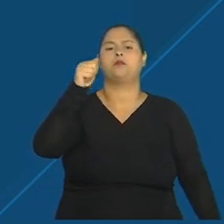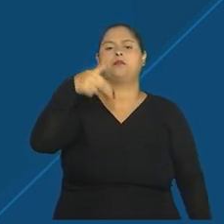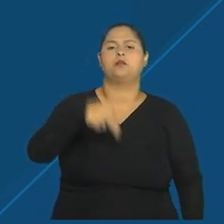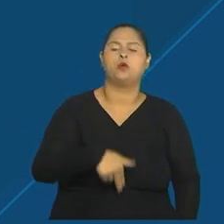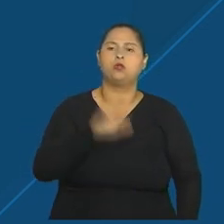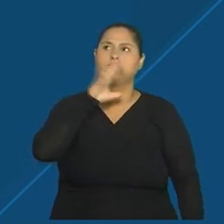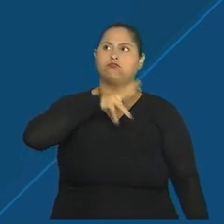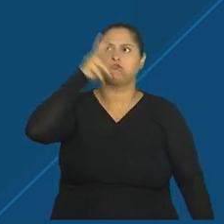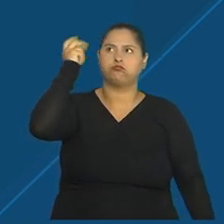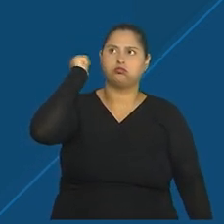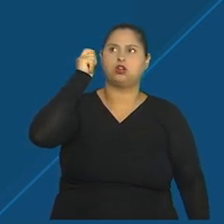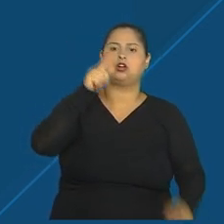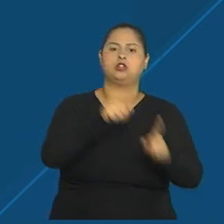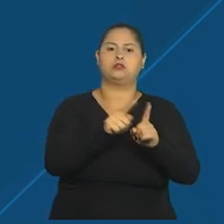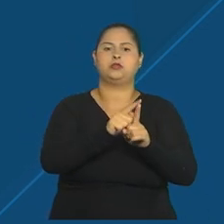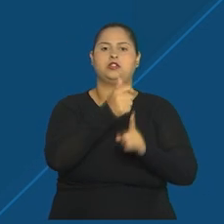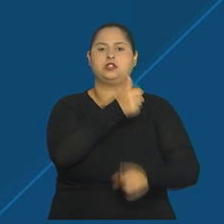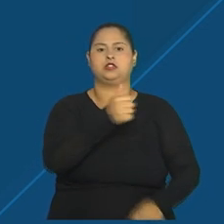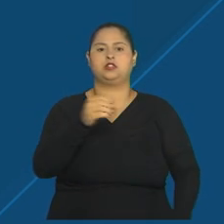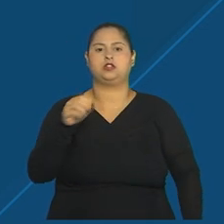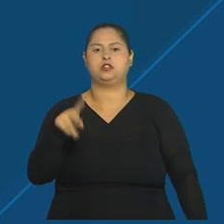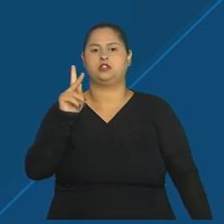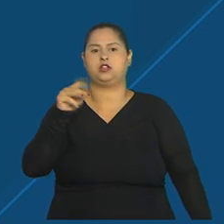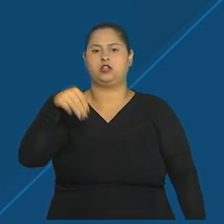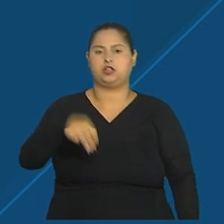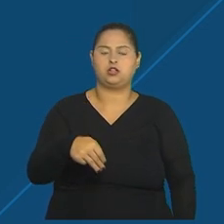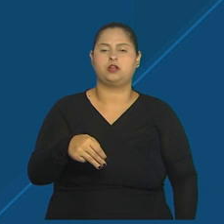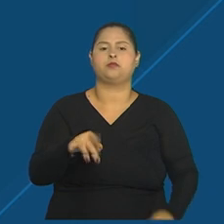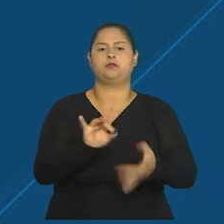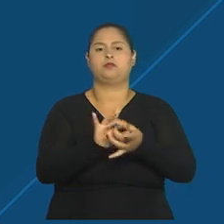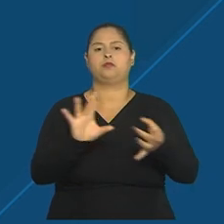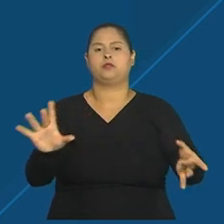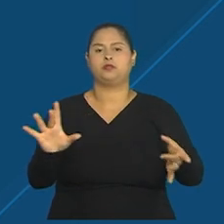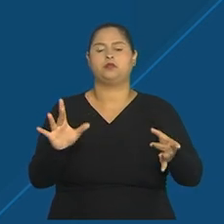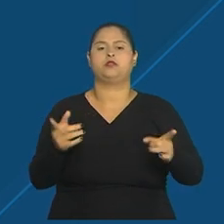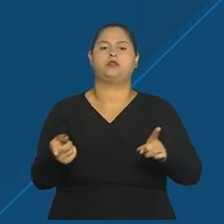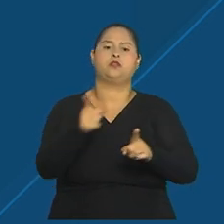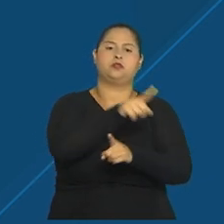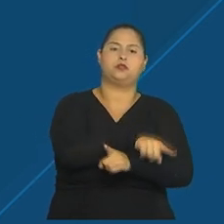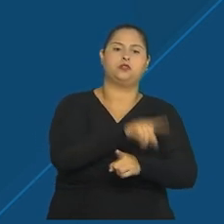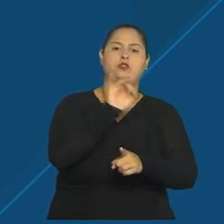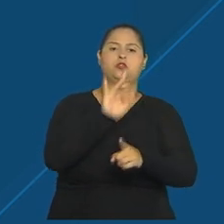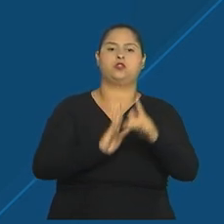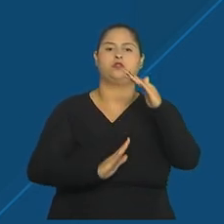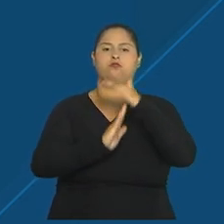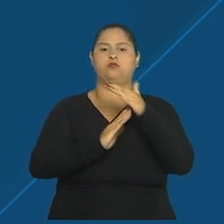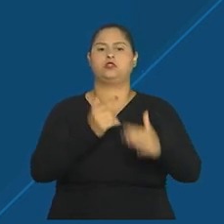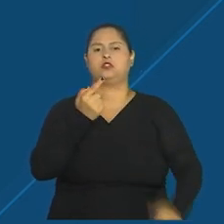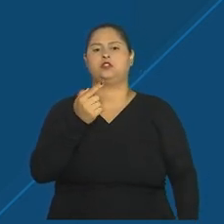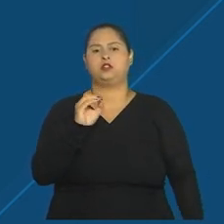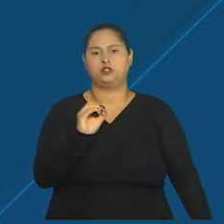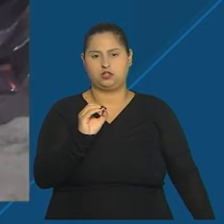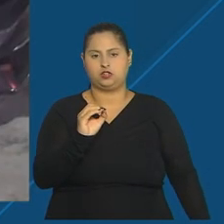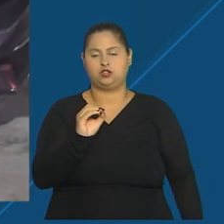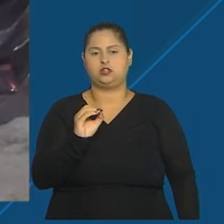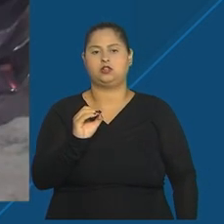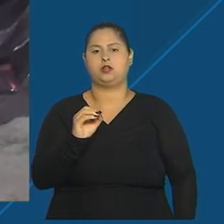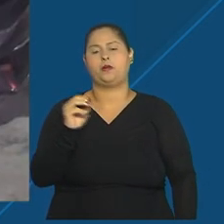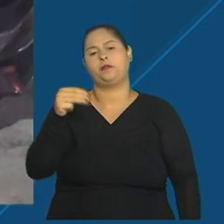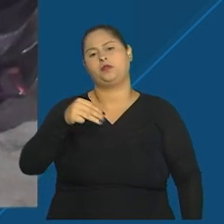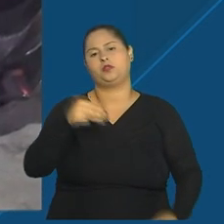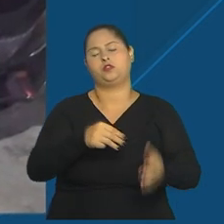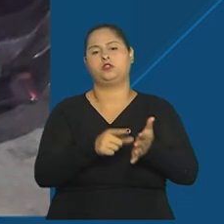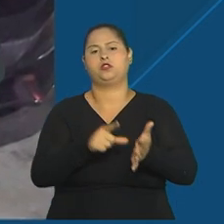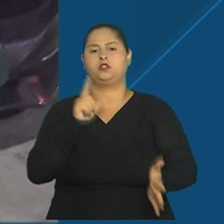de 110 km por hora quando permitido na pista lateral é de apenas 70 inclusive minutos